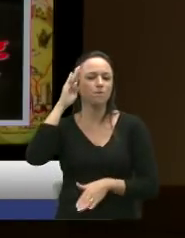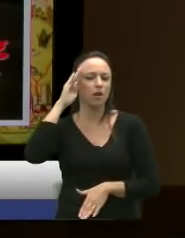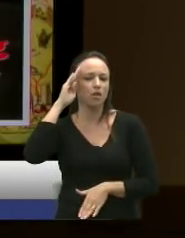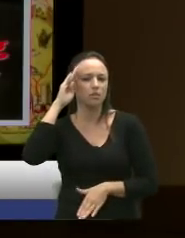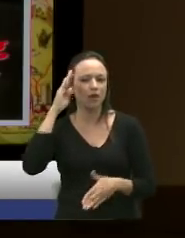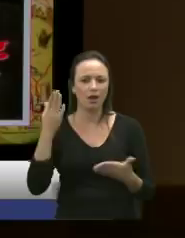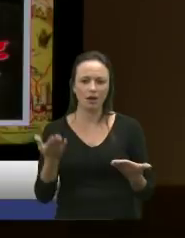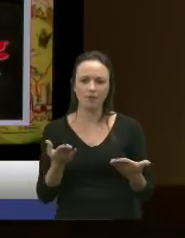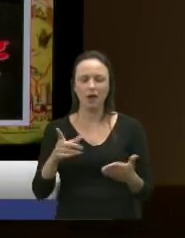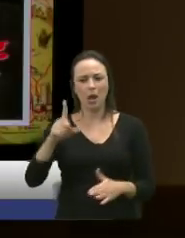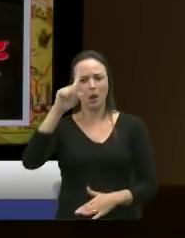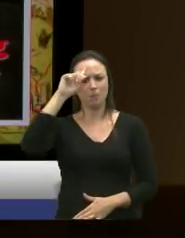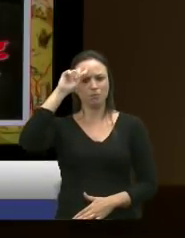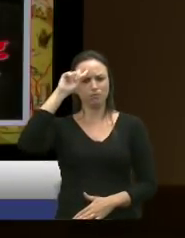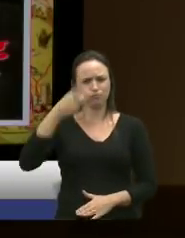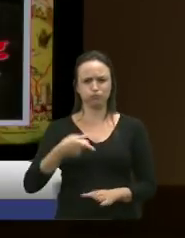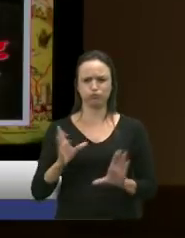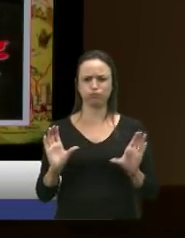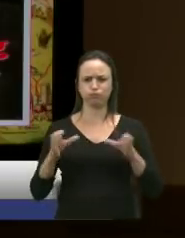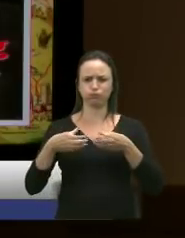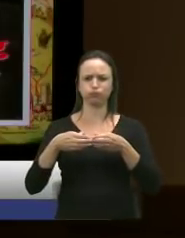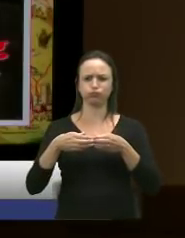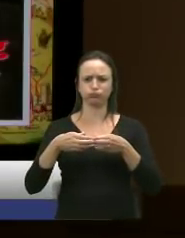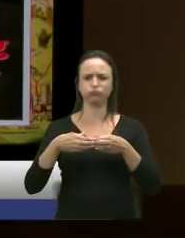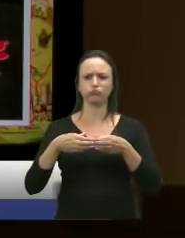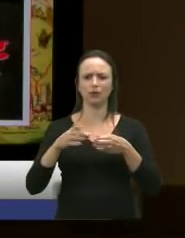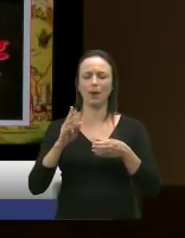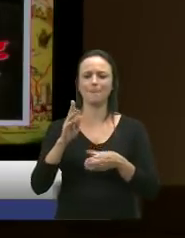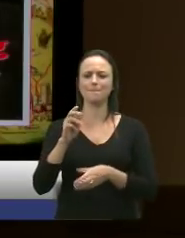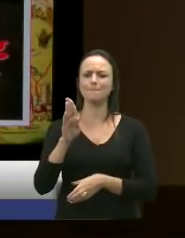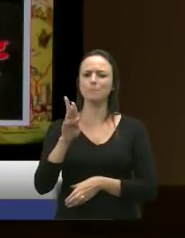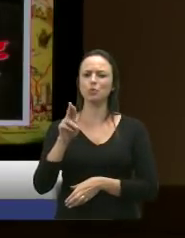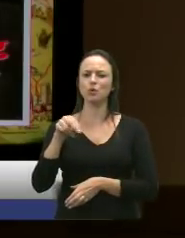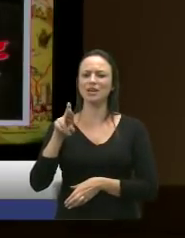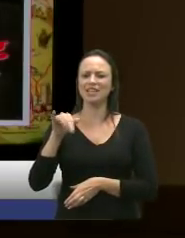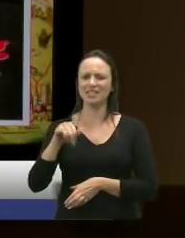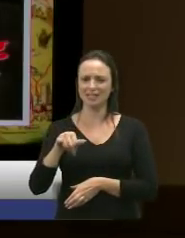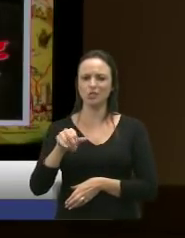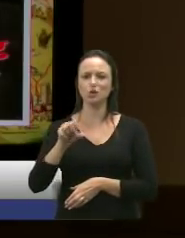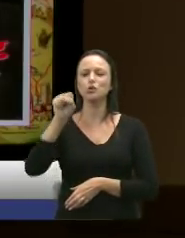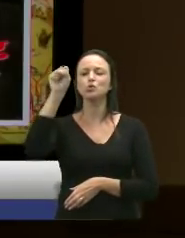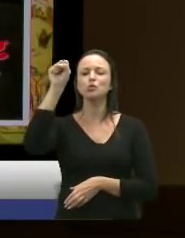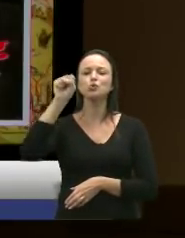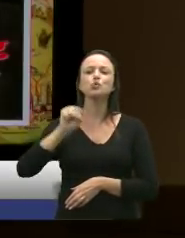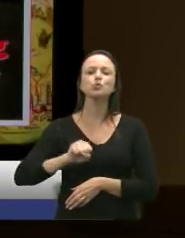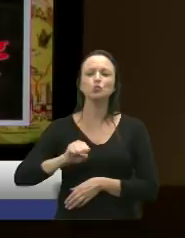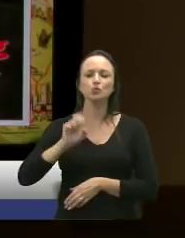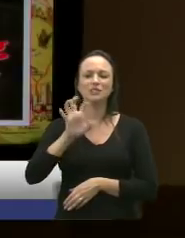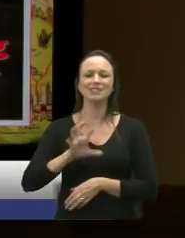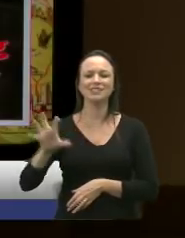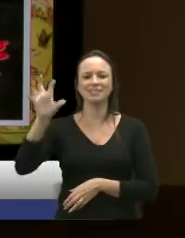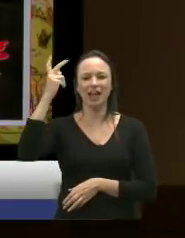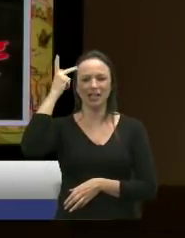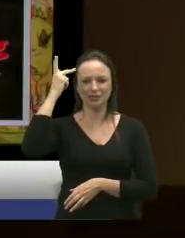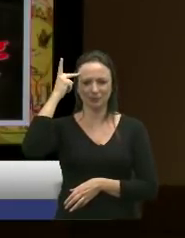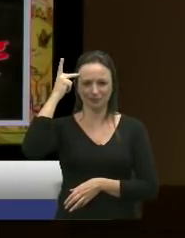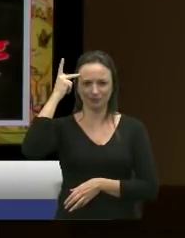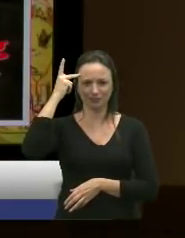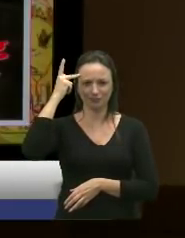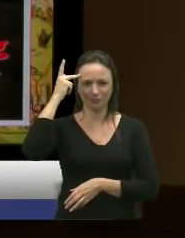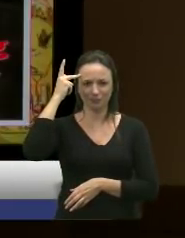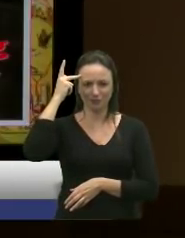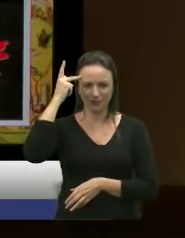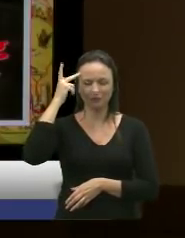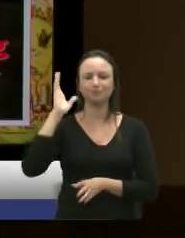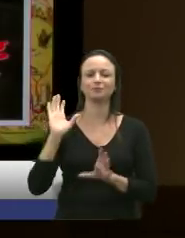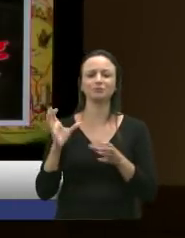comandando tropa de voluntários ali na região de Buri, sul do estado de São Paulo. Numa certa altura acabou a munição do